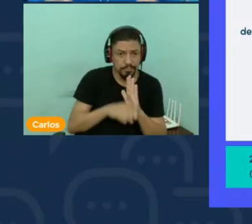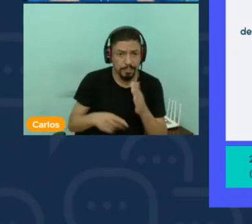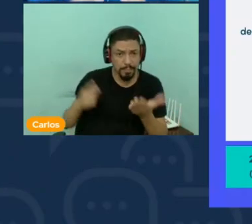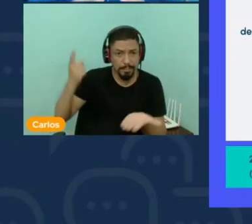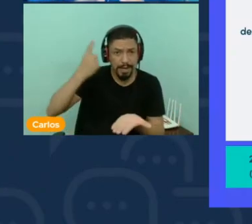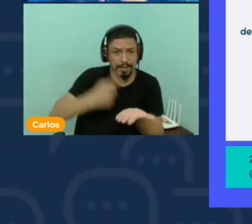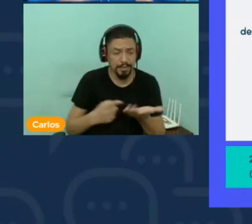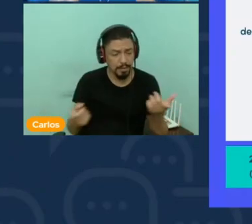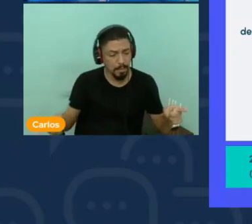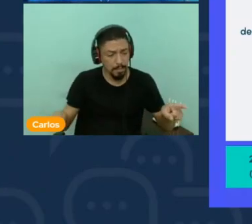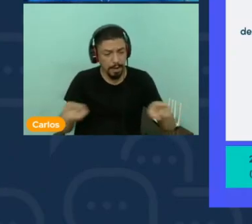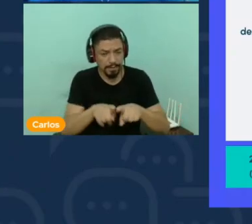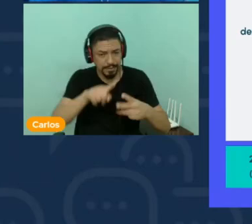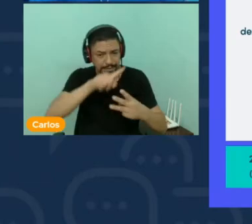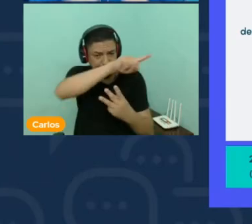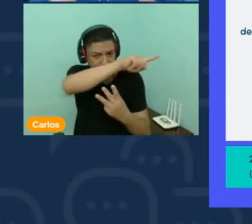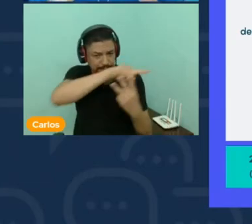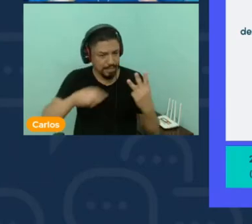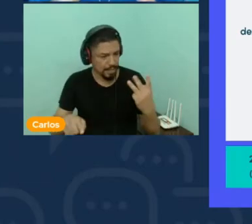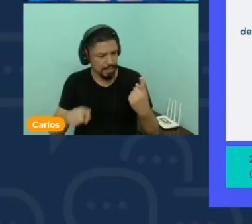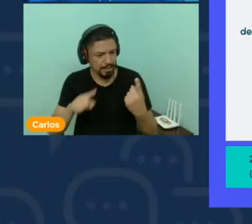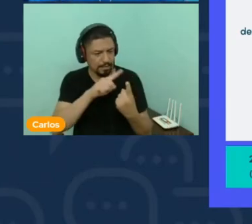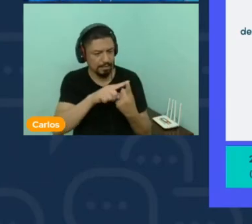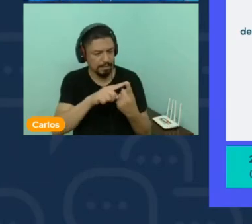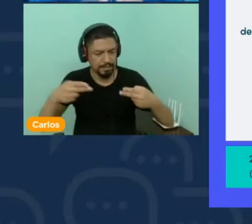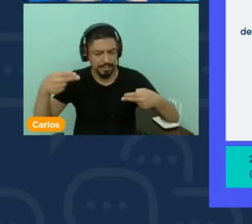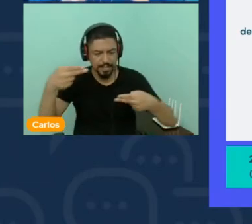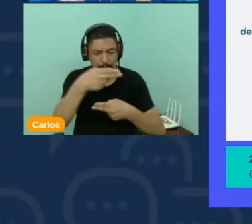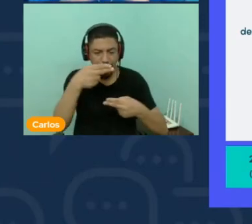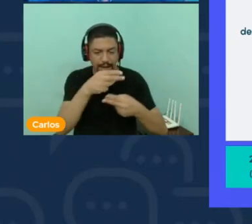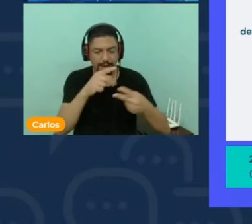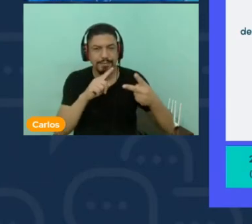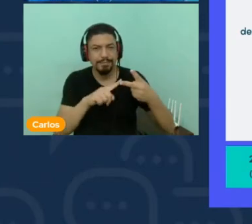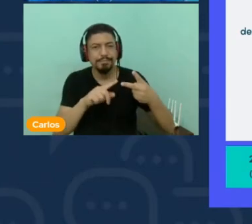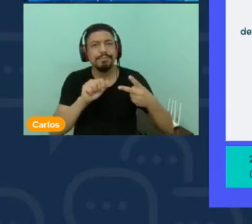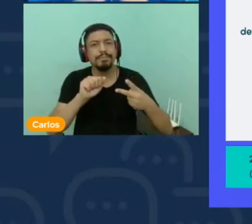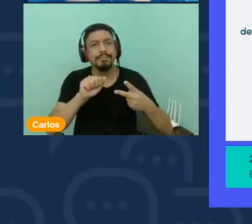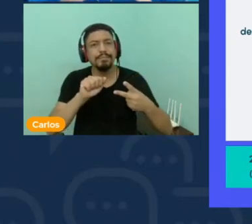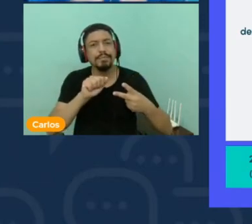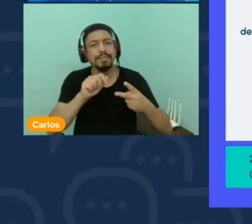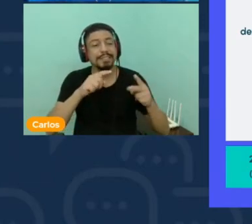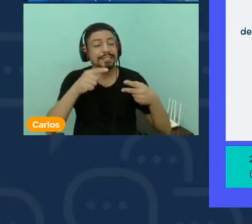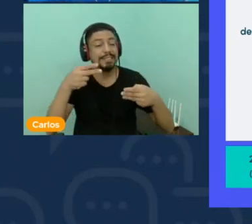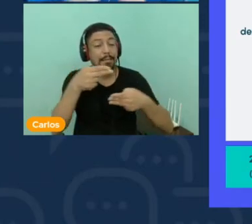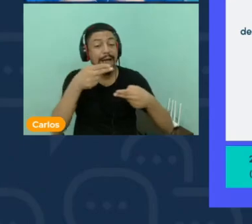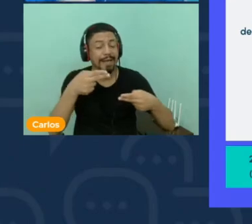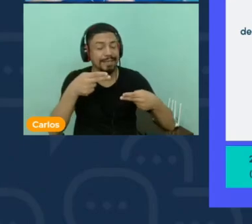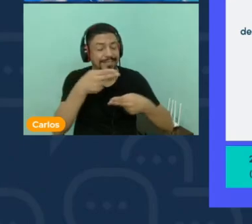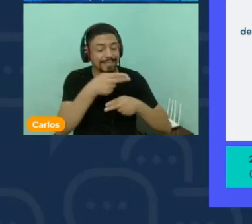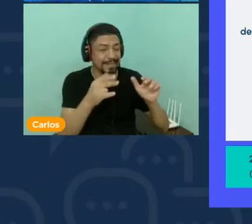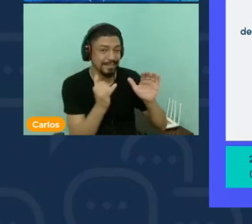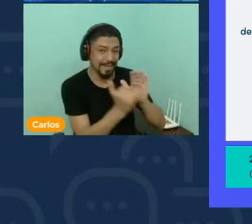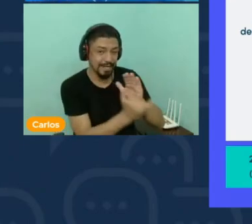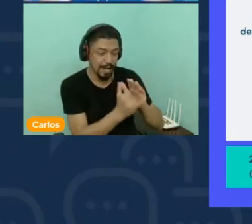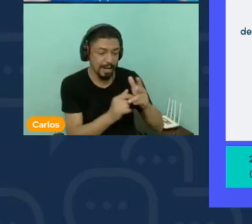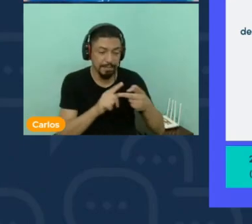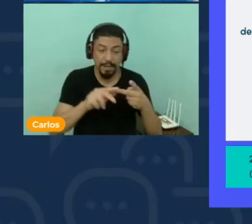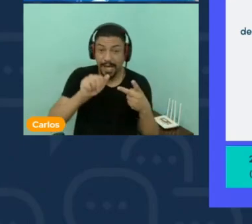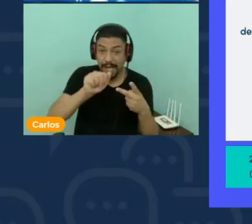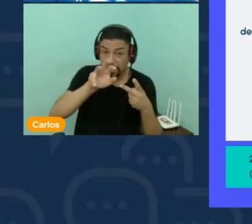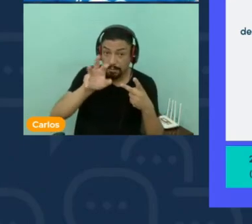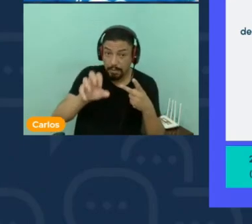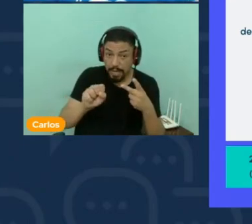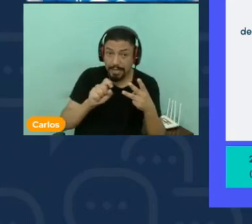de um programa em parceria do Sebrae Startup, AWS e K-Solution.